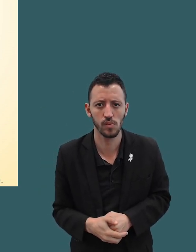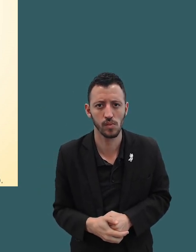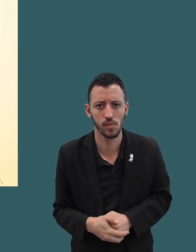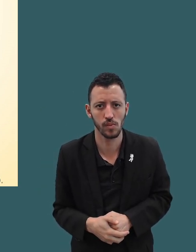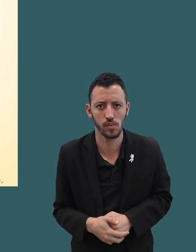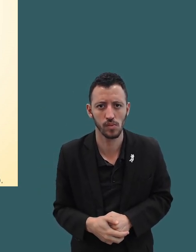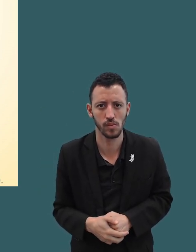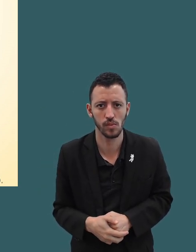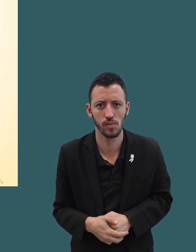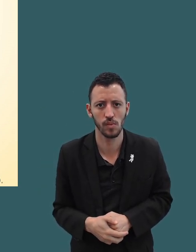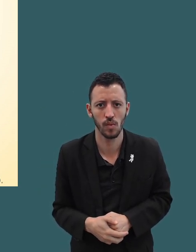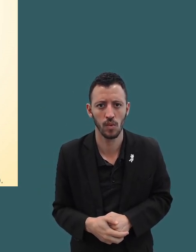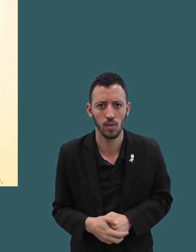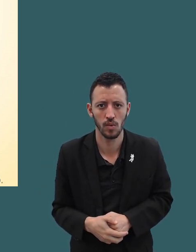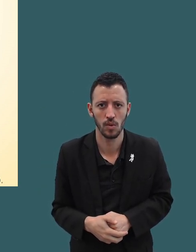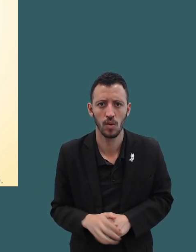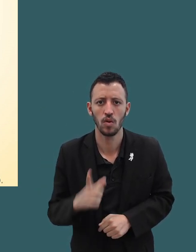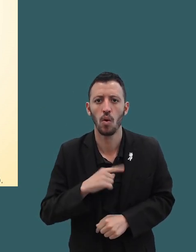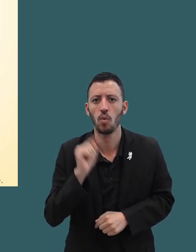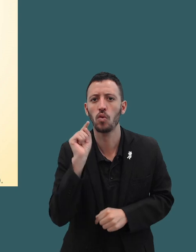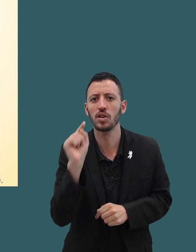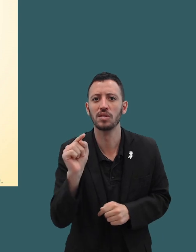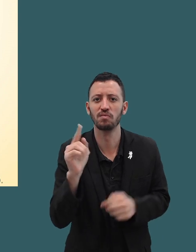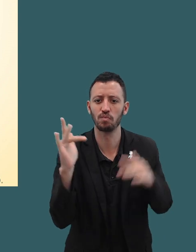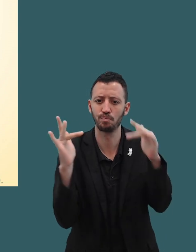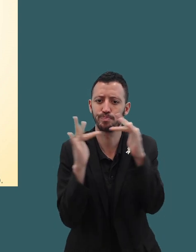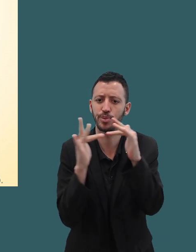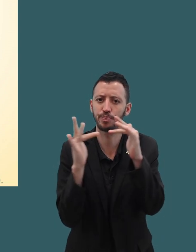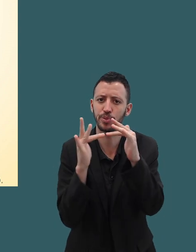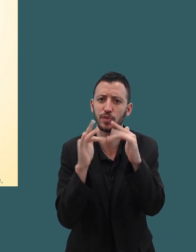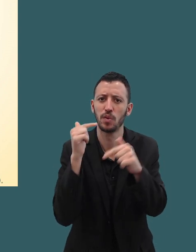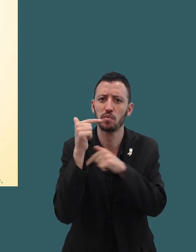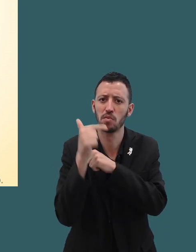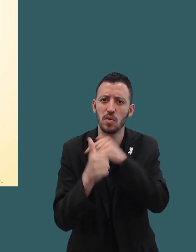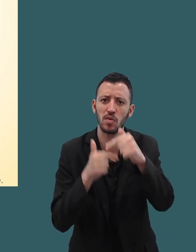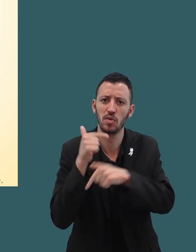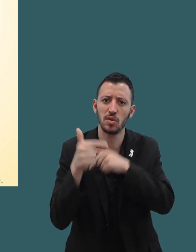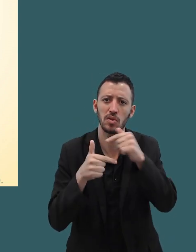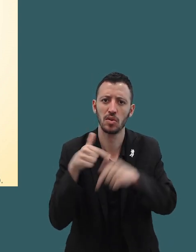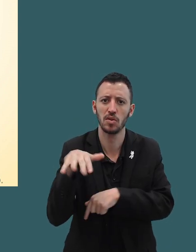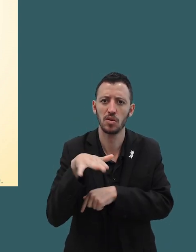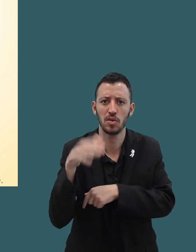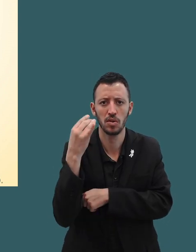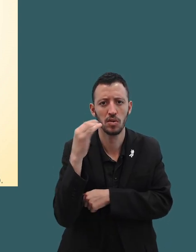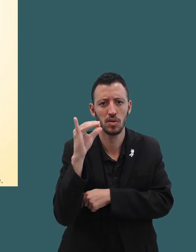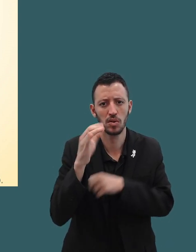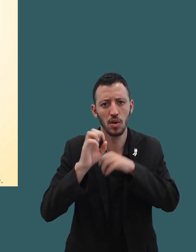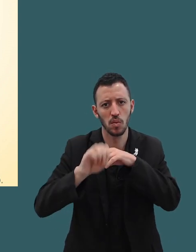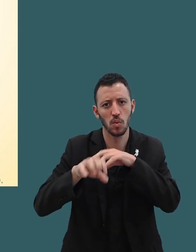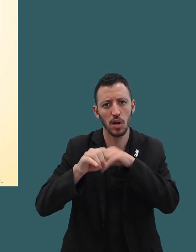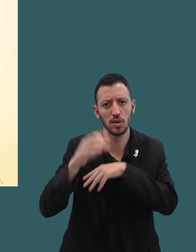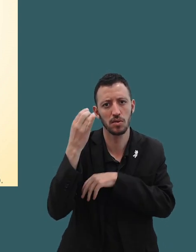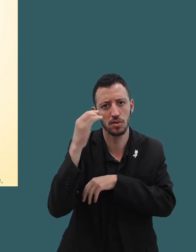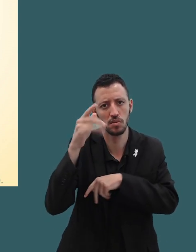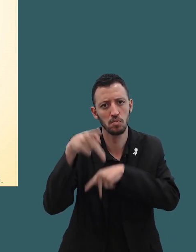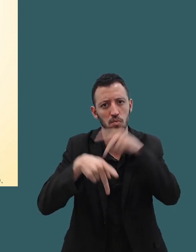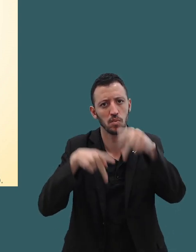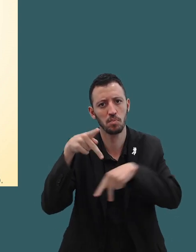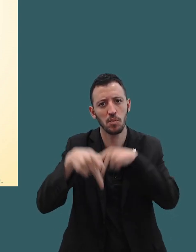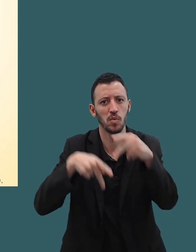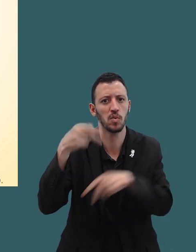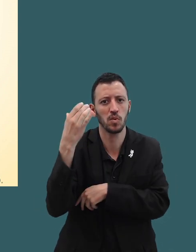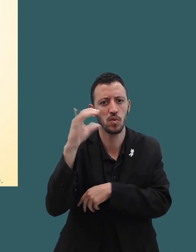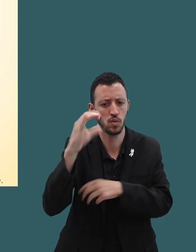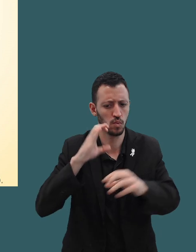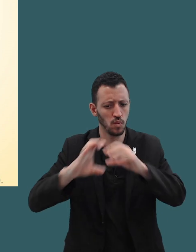uma sintonia entre esse trabalho que a gente faz de iniciação científica, de educação científica, de popularização da